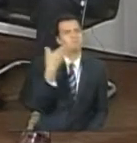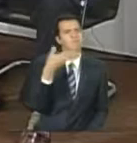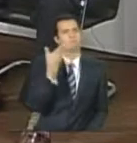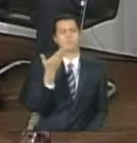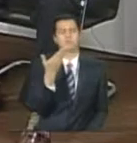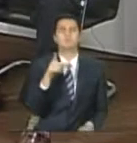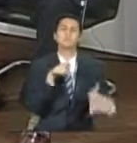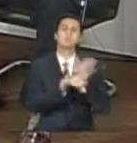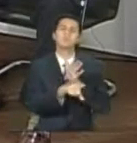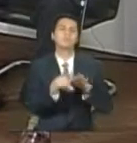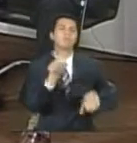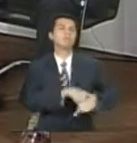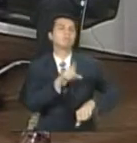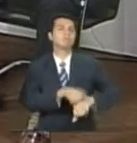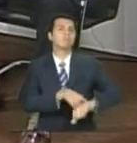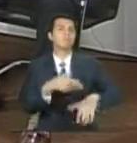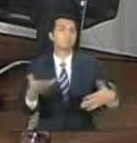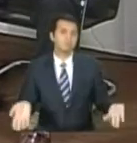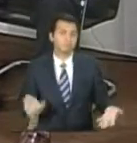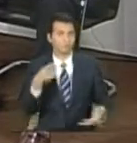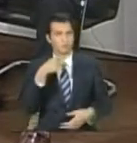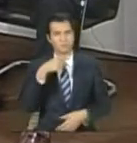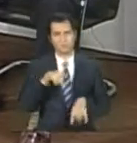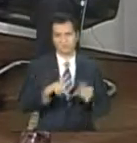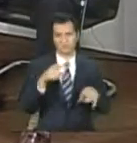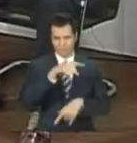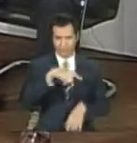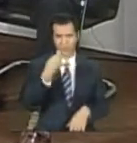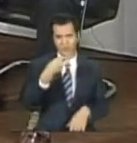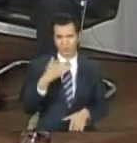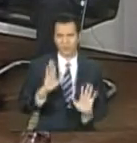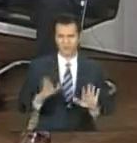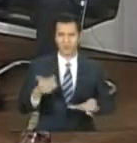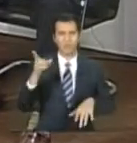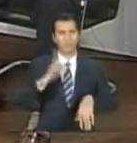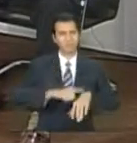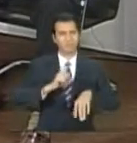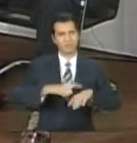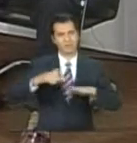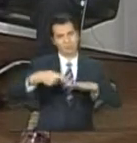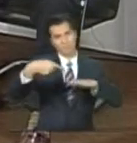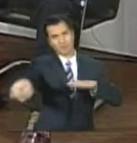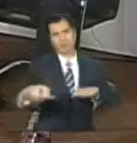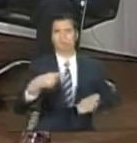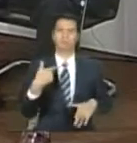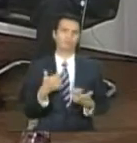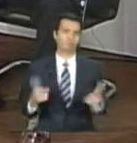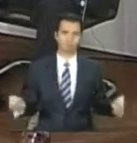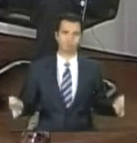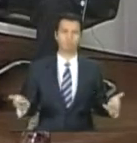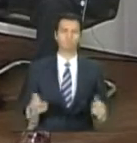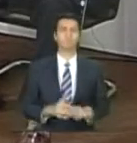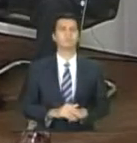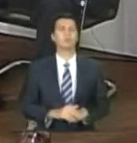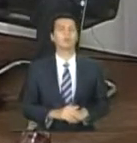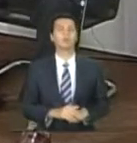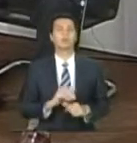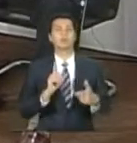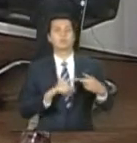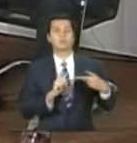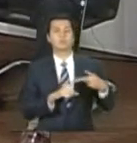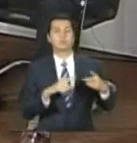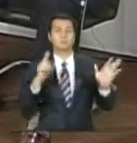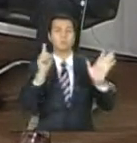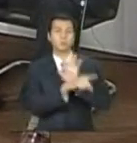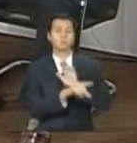dela em relação ao tempo, mas você já adiantou que esse tempo, né, não vai ser ampliado. E a outra pergunta é: essa